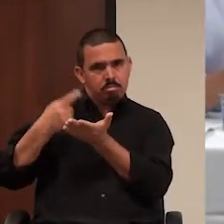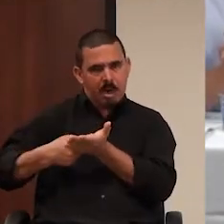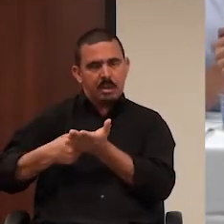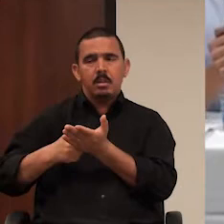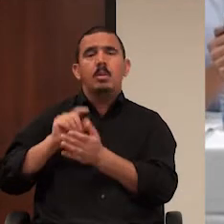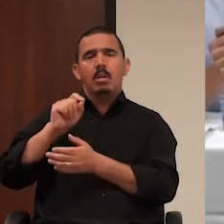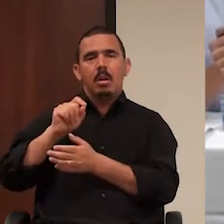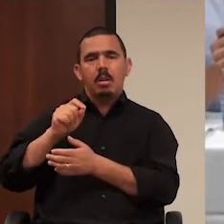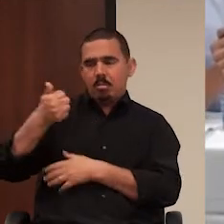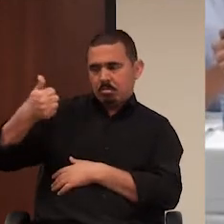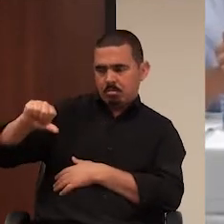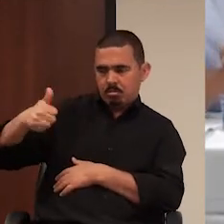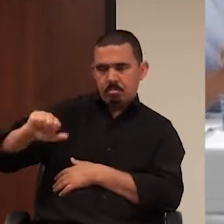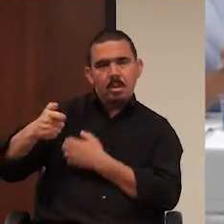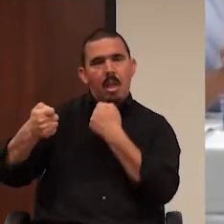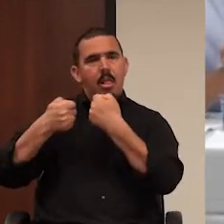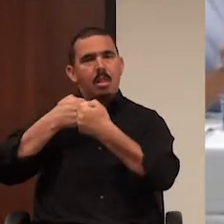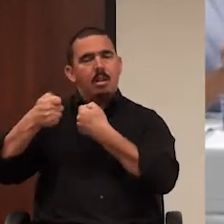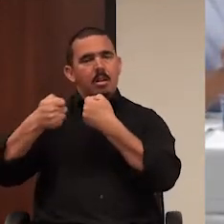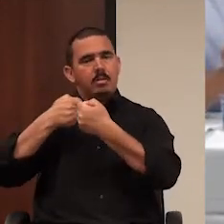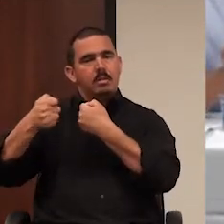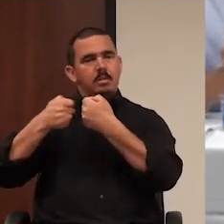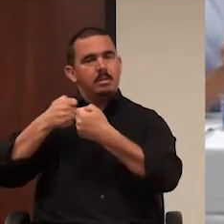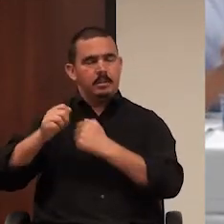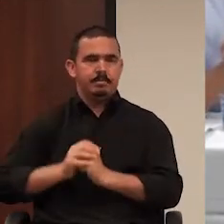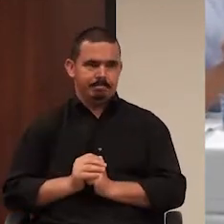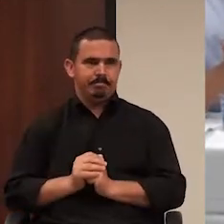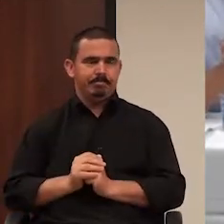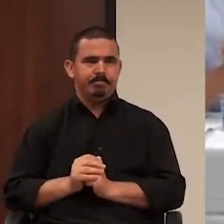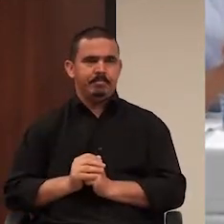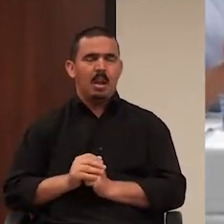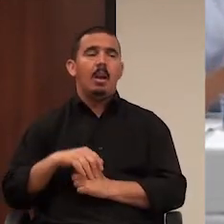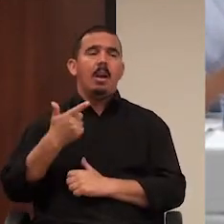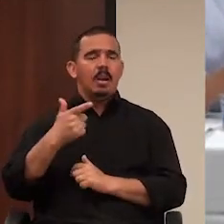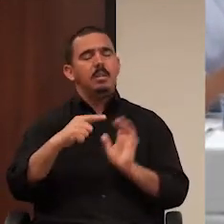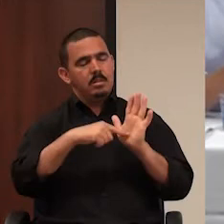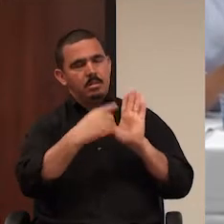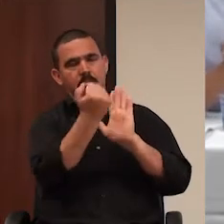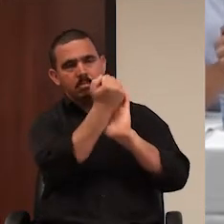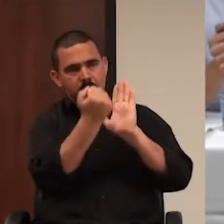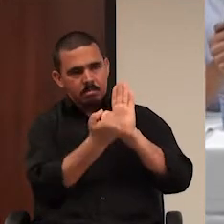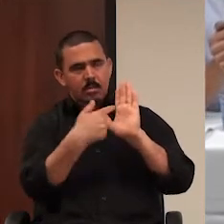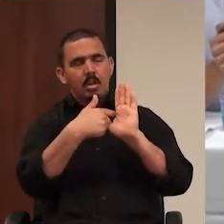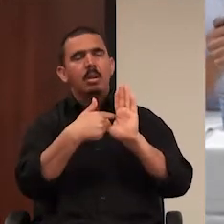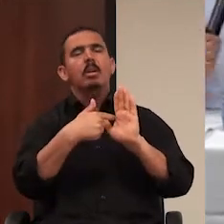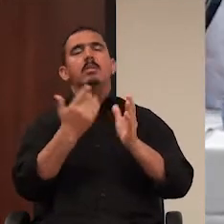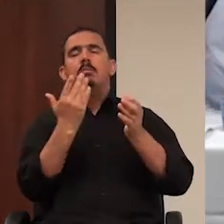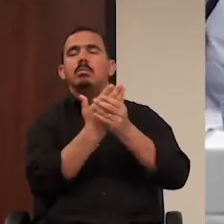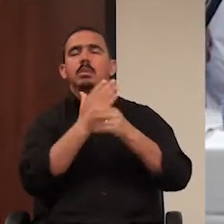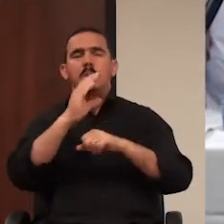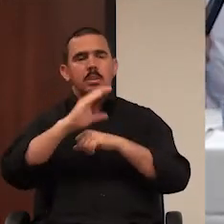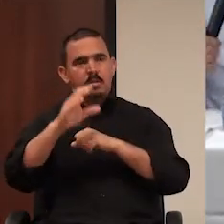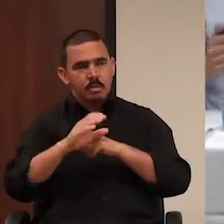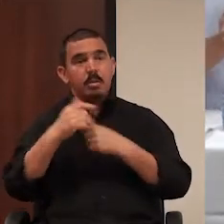entrevista. Uma entrevista. E aí o Código de Processo Civil diz que a entrevista é com o